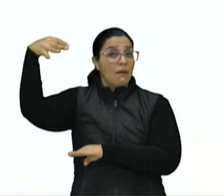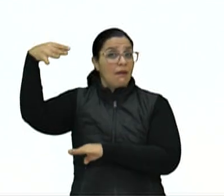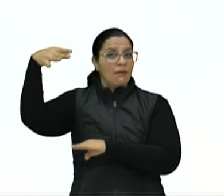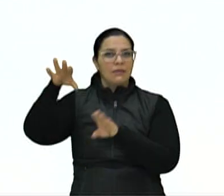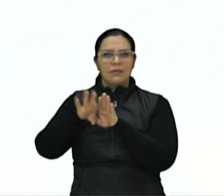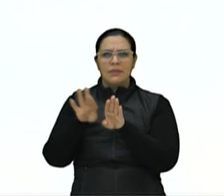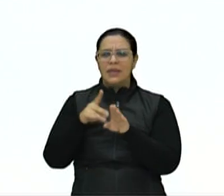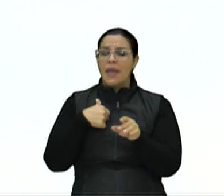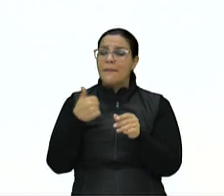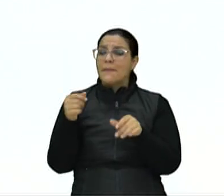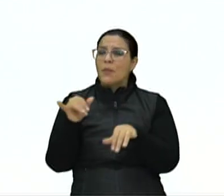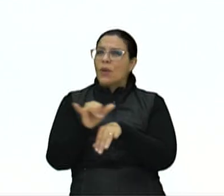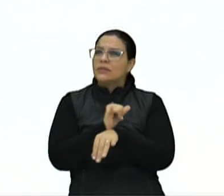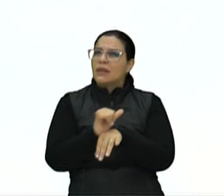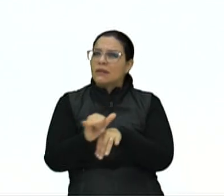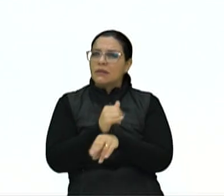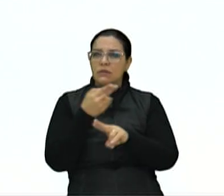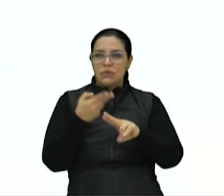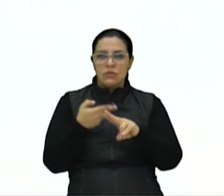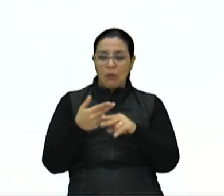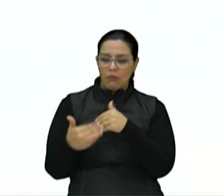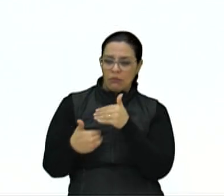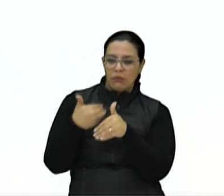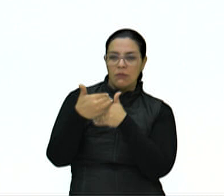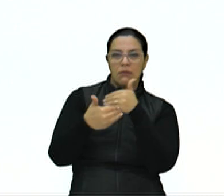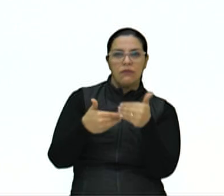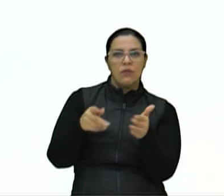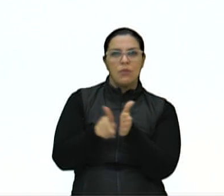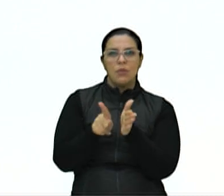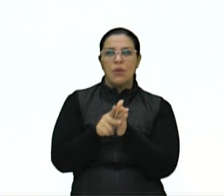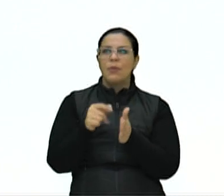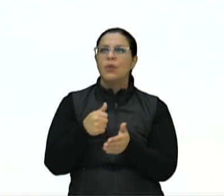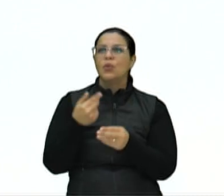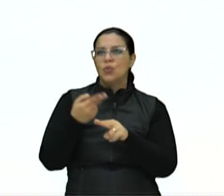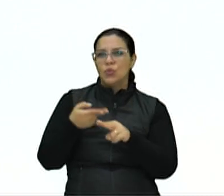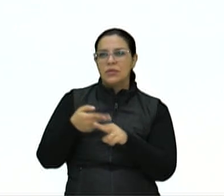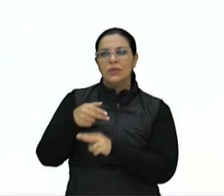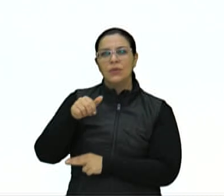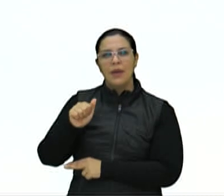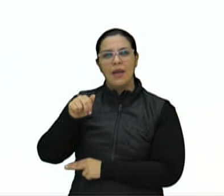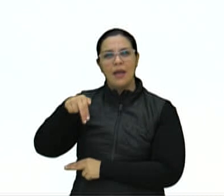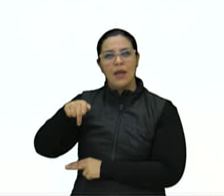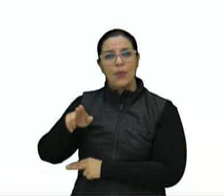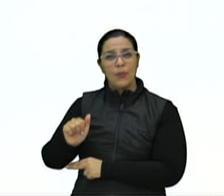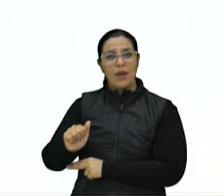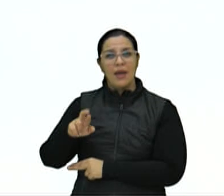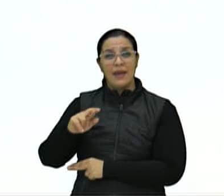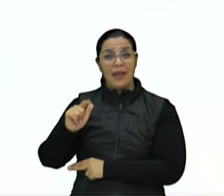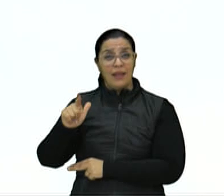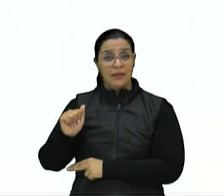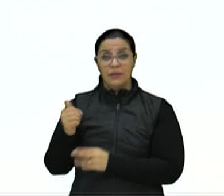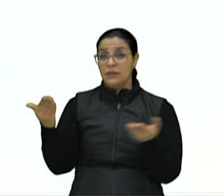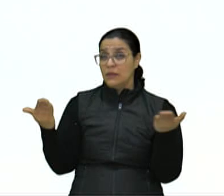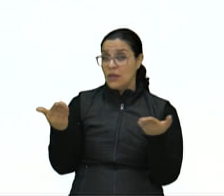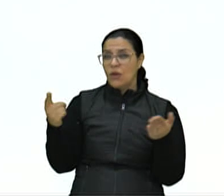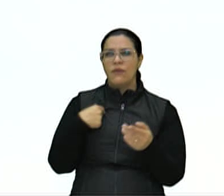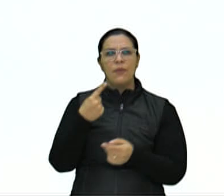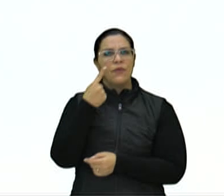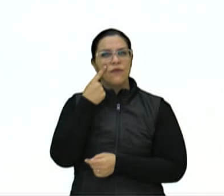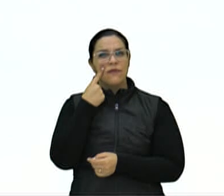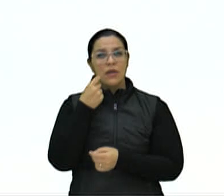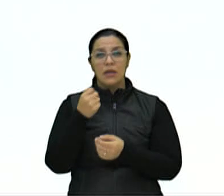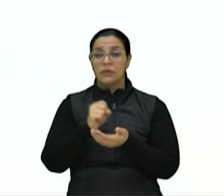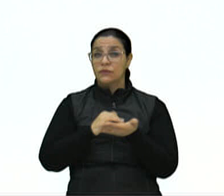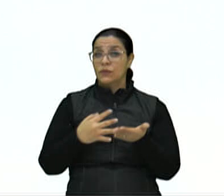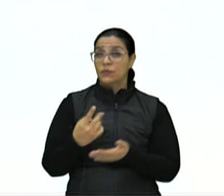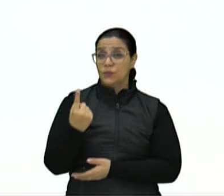fez parte das técnicas que ele desenvolveu com a aquarela. Vamos então para o nosso exercício